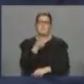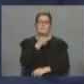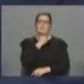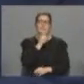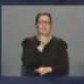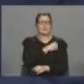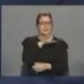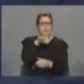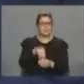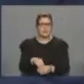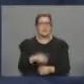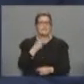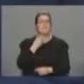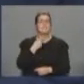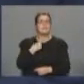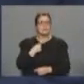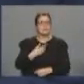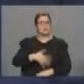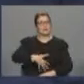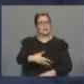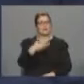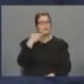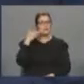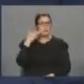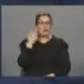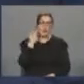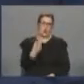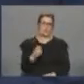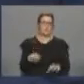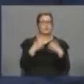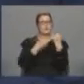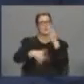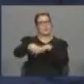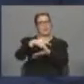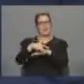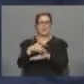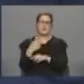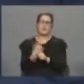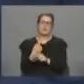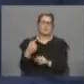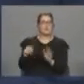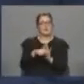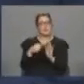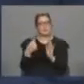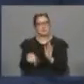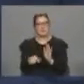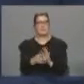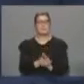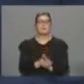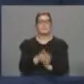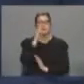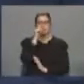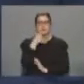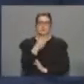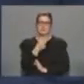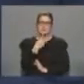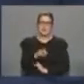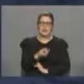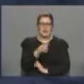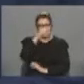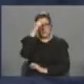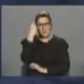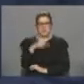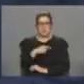são também sinais claros de uma súcia dado foi realizada duarte freitas considera que custa de zelo e assumir